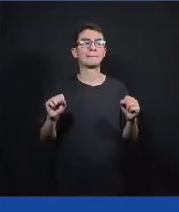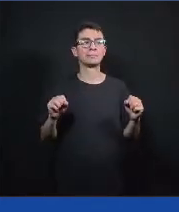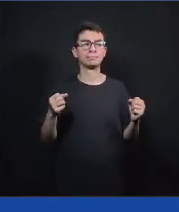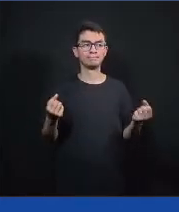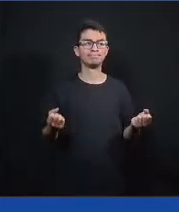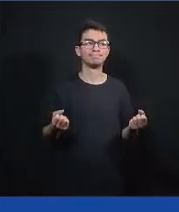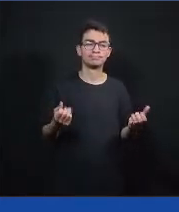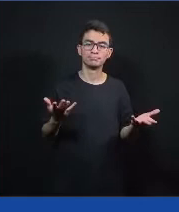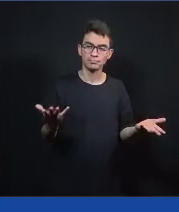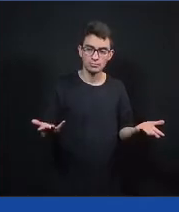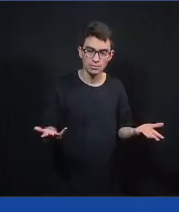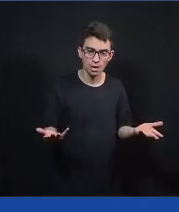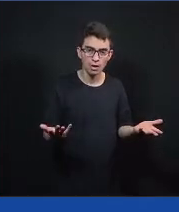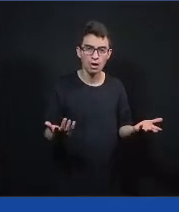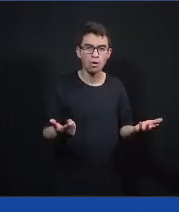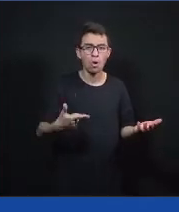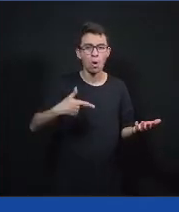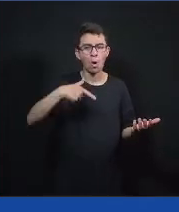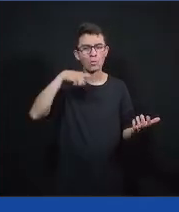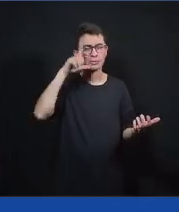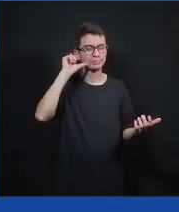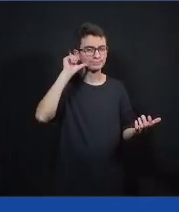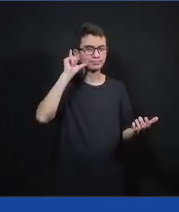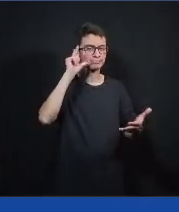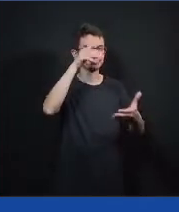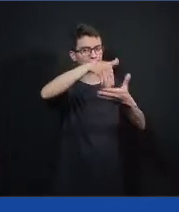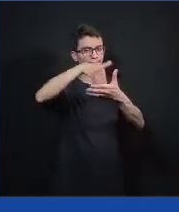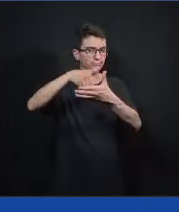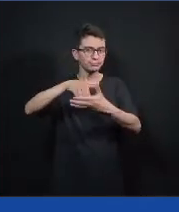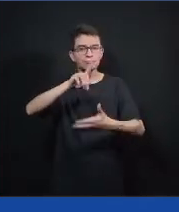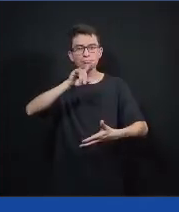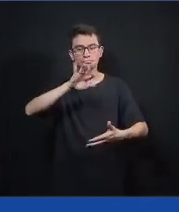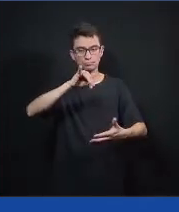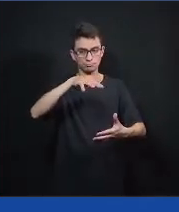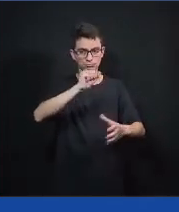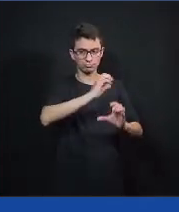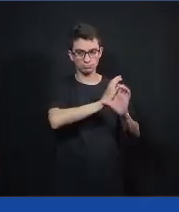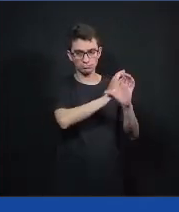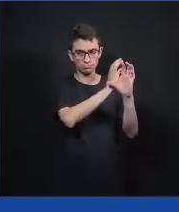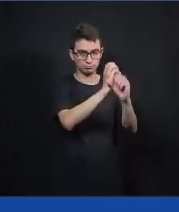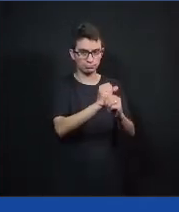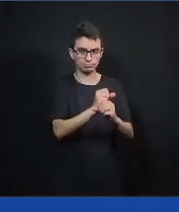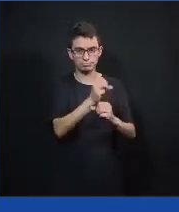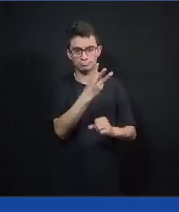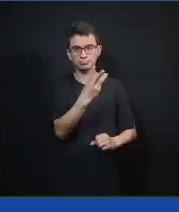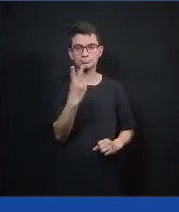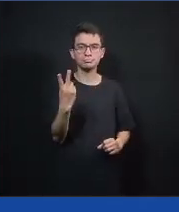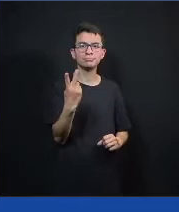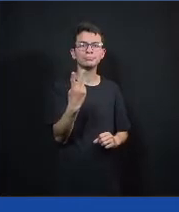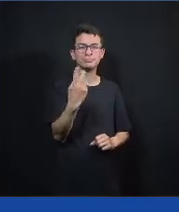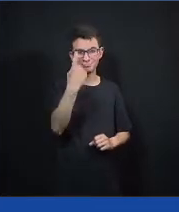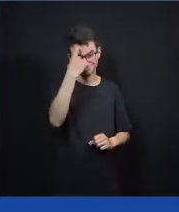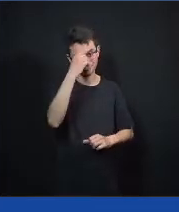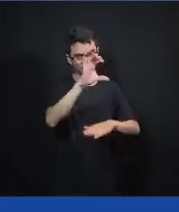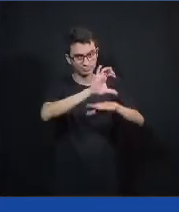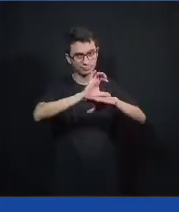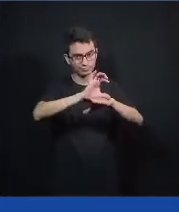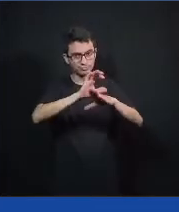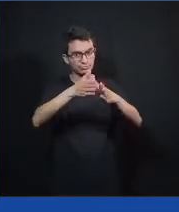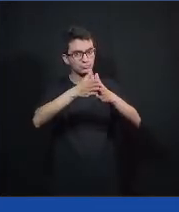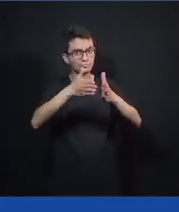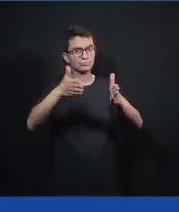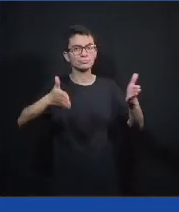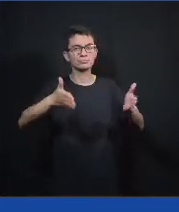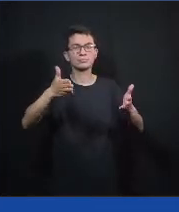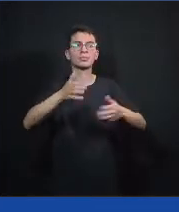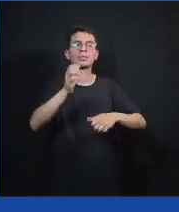democracia ontem completou os 32 anos da Constituição Cidadã. Esse é o maior período democrático